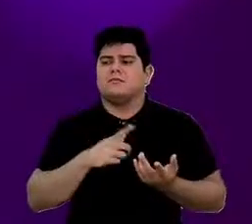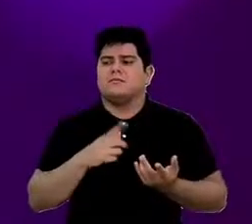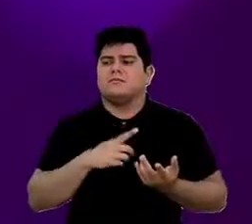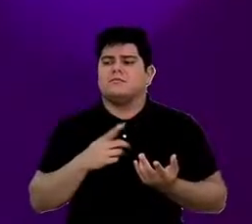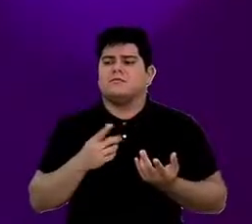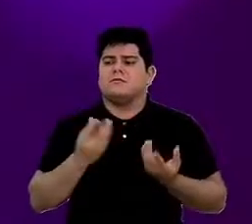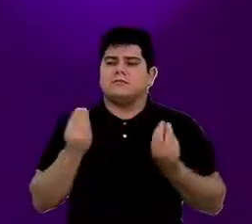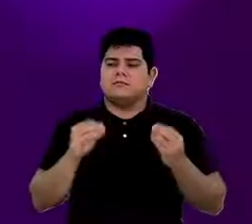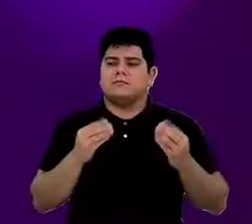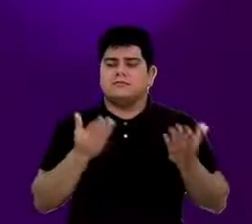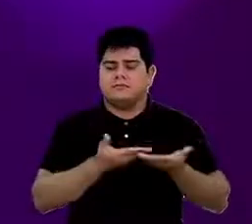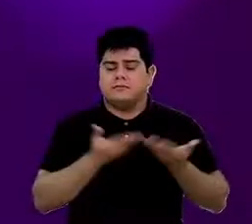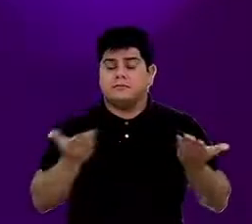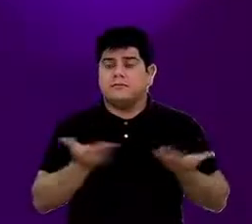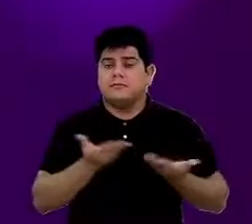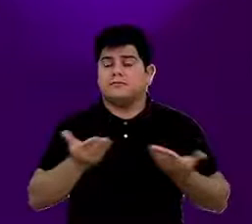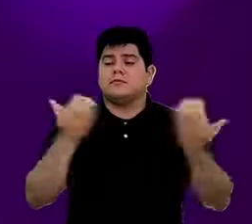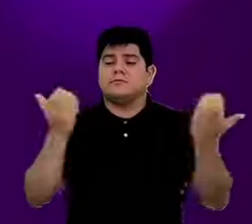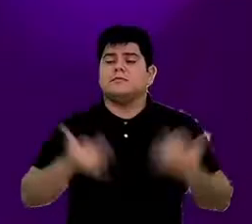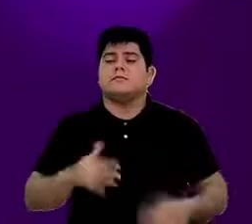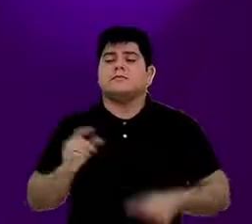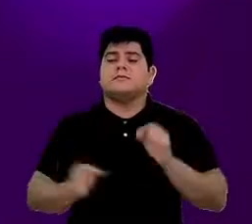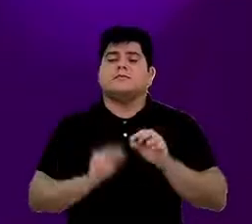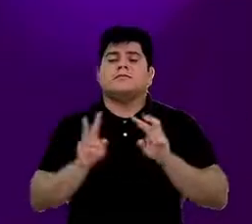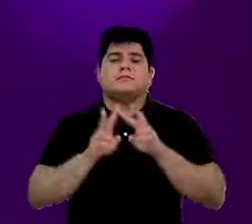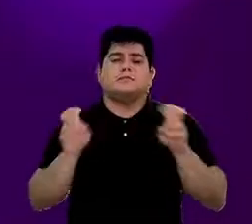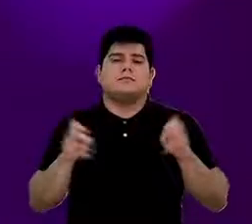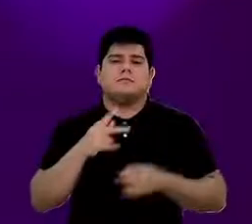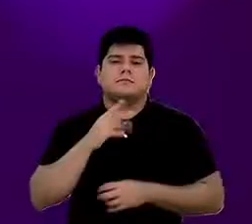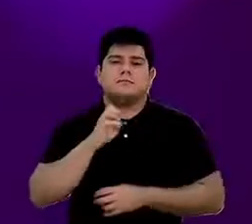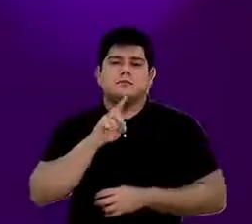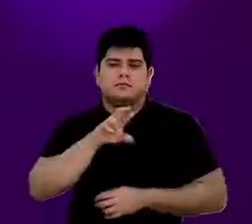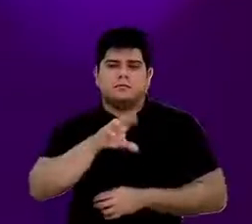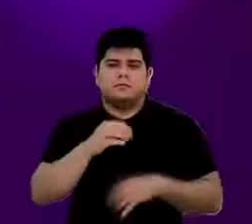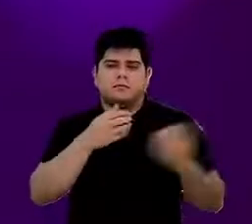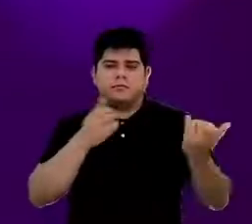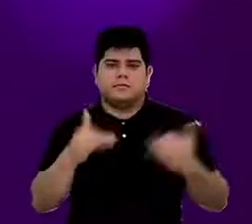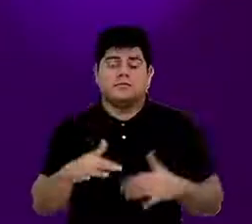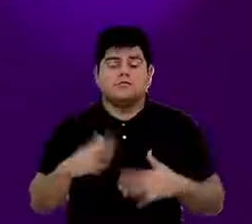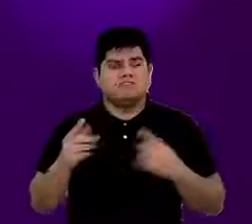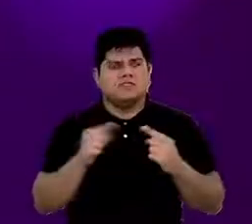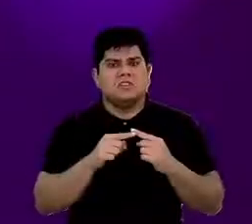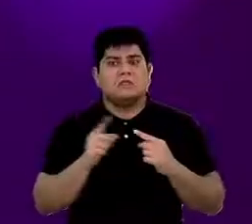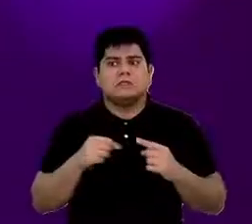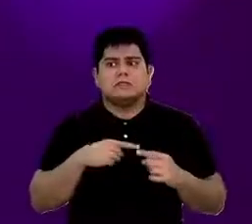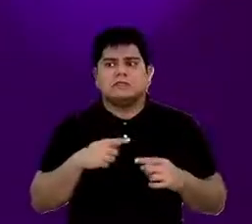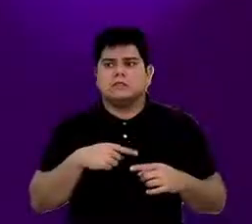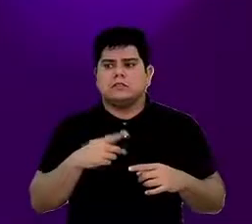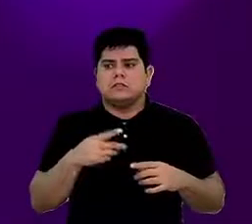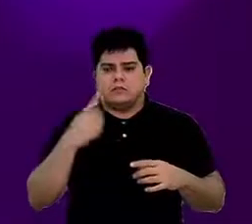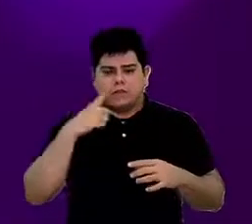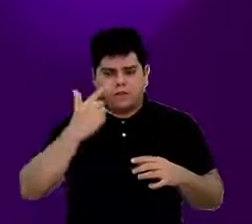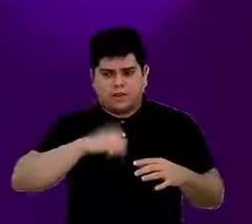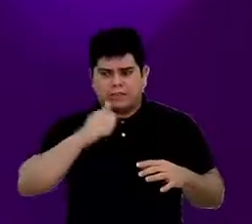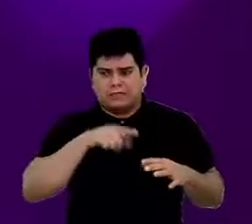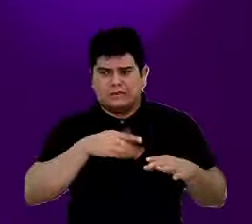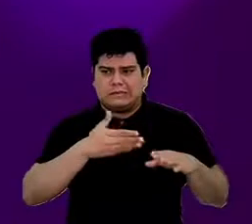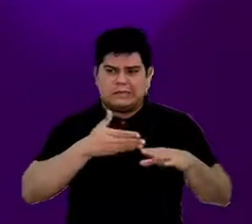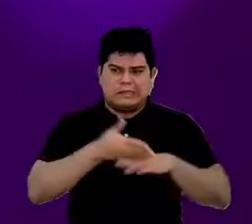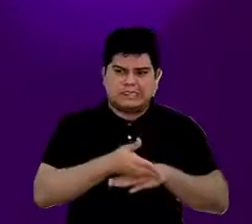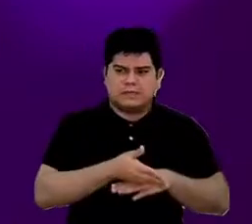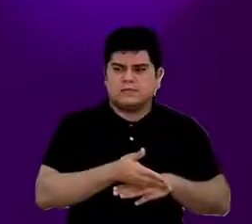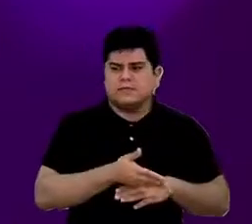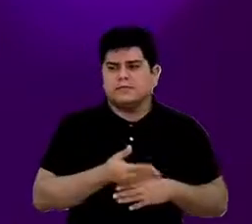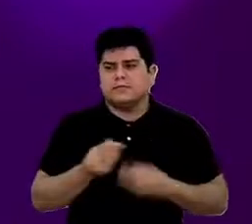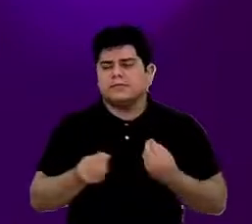de estar aqui, e hoje nós vamos falar sobre esse assunto que o Pedro comentou: quando aplicar os métodos invasivos de avaliação. Eu vou